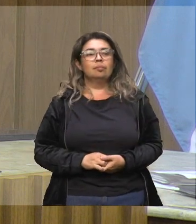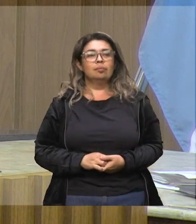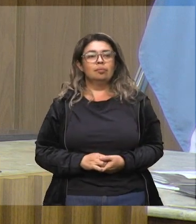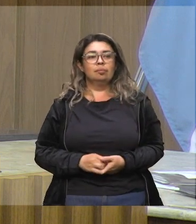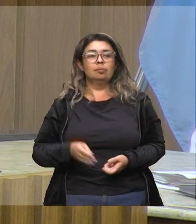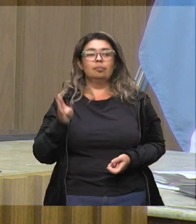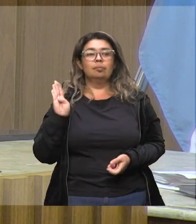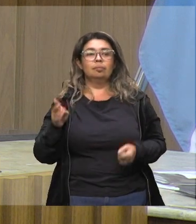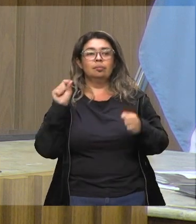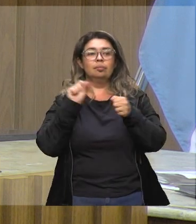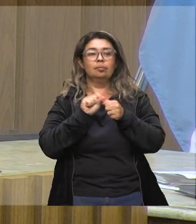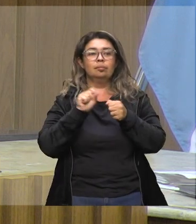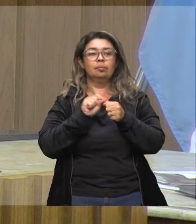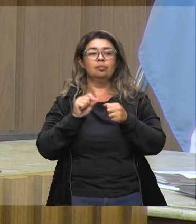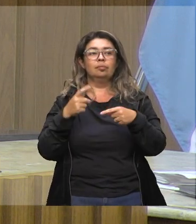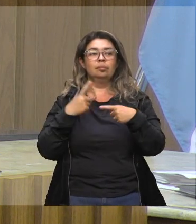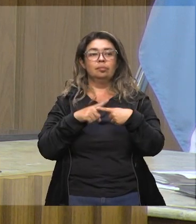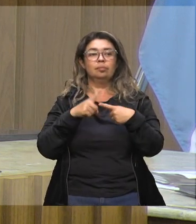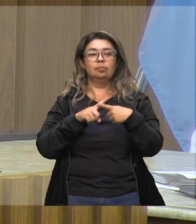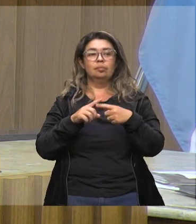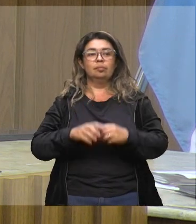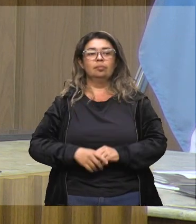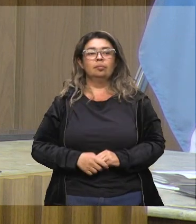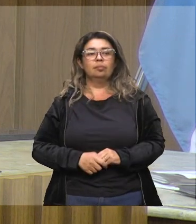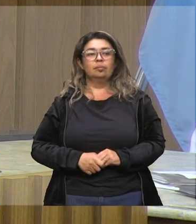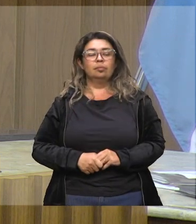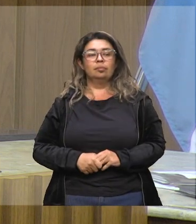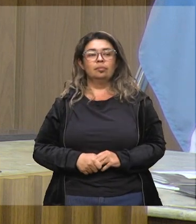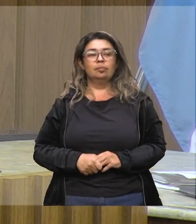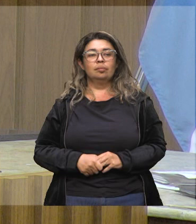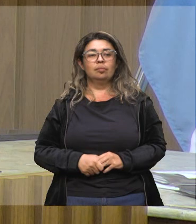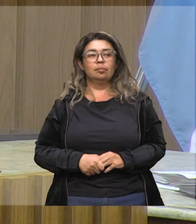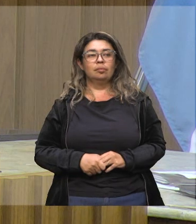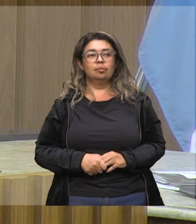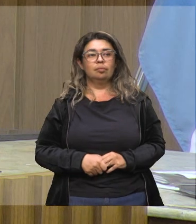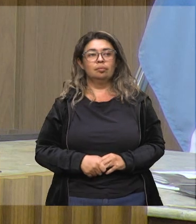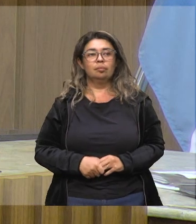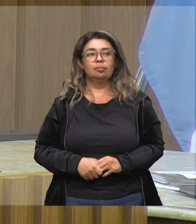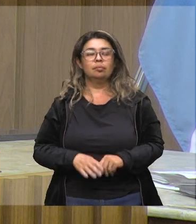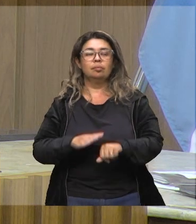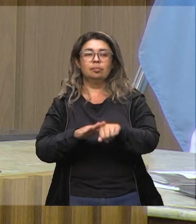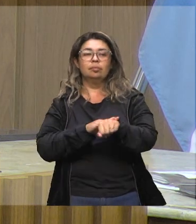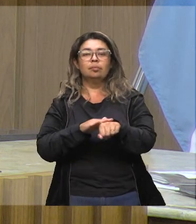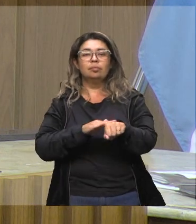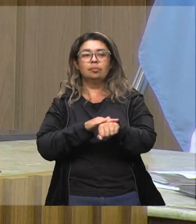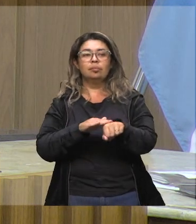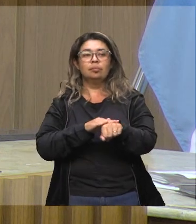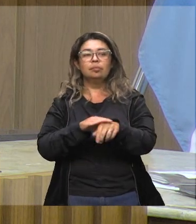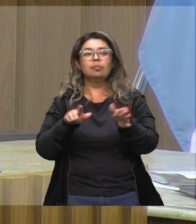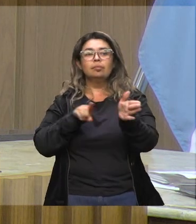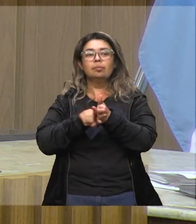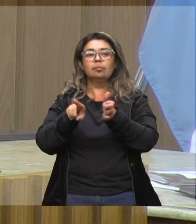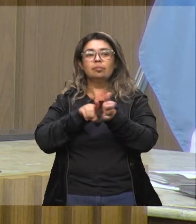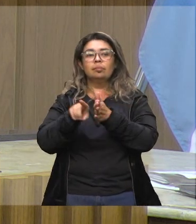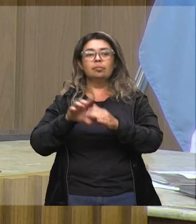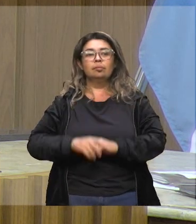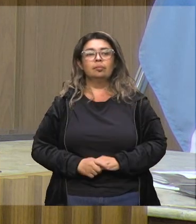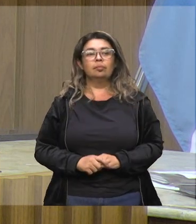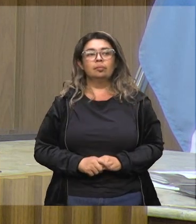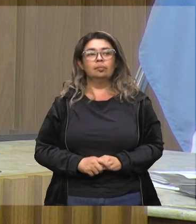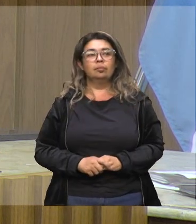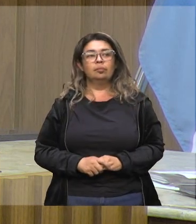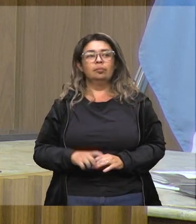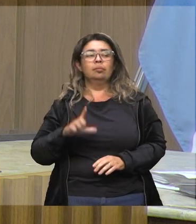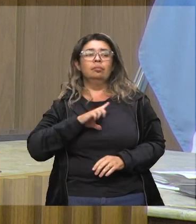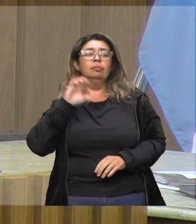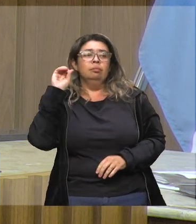tinha sido tomada as providências, porque eu tive também o contato, fiz um contato perguntando se tinha acontecido